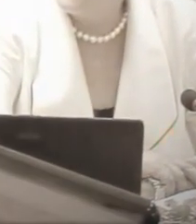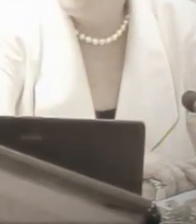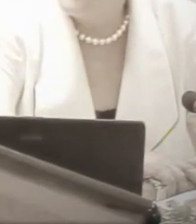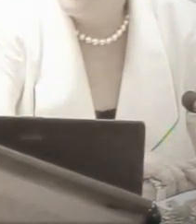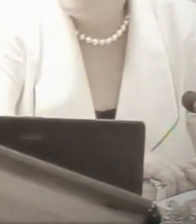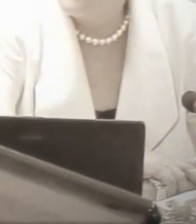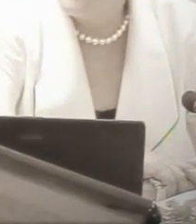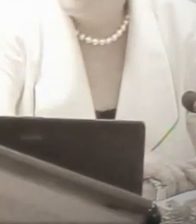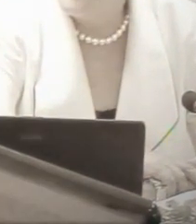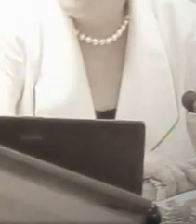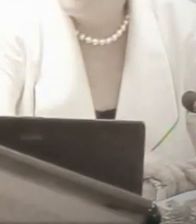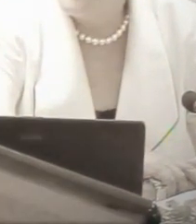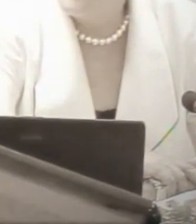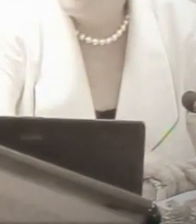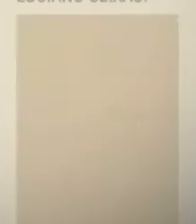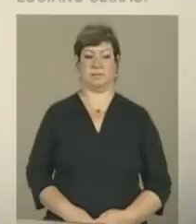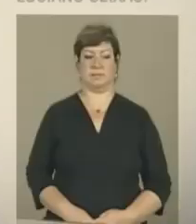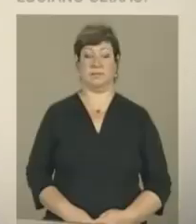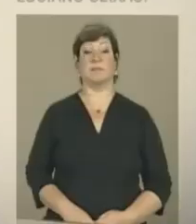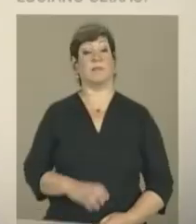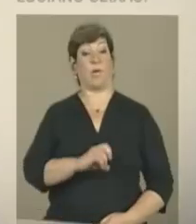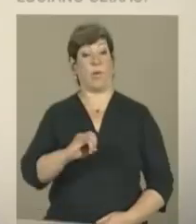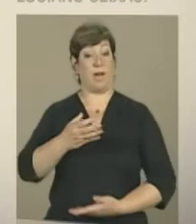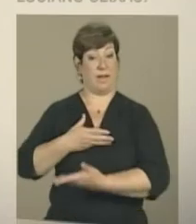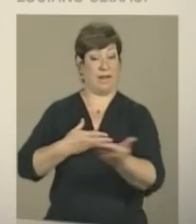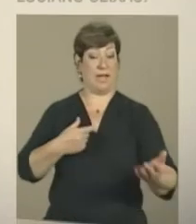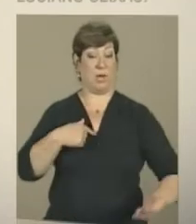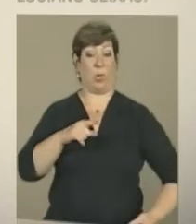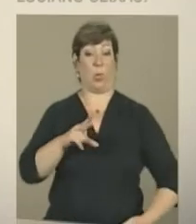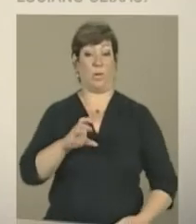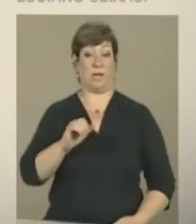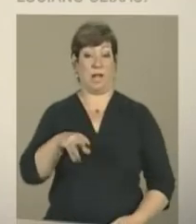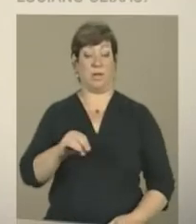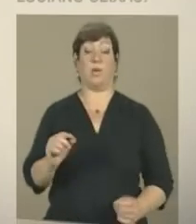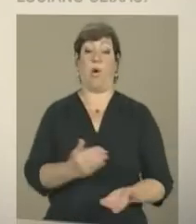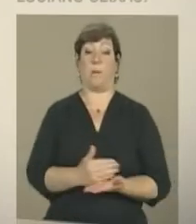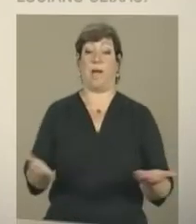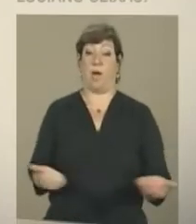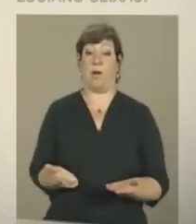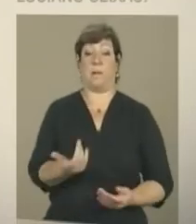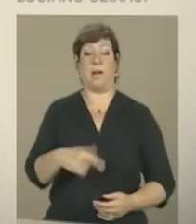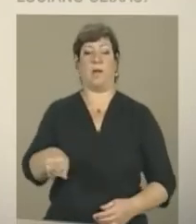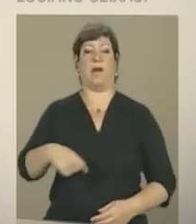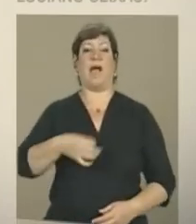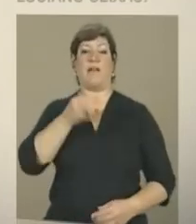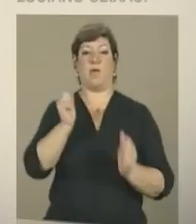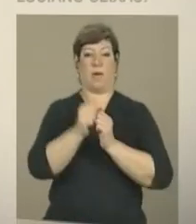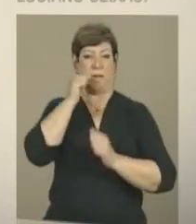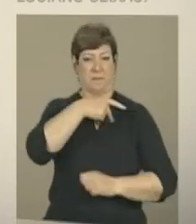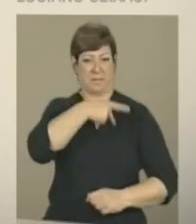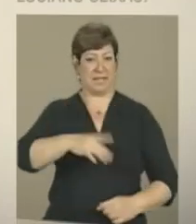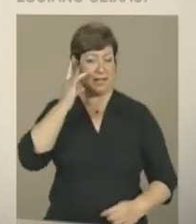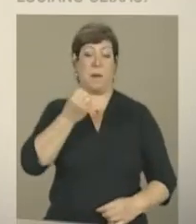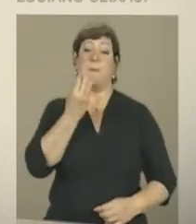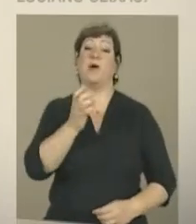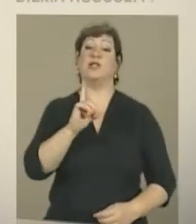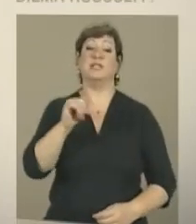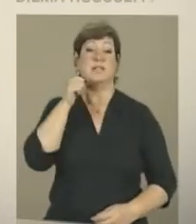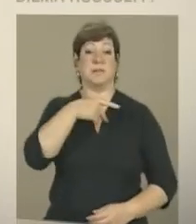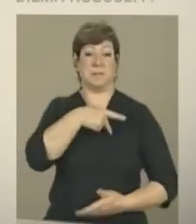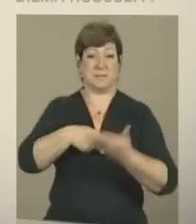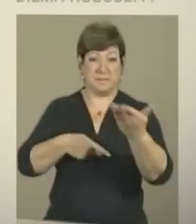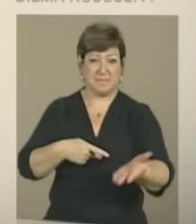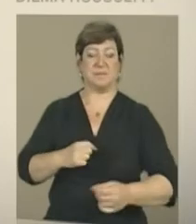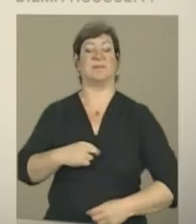café com a Presidenta Olá amigos eu sou Luciano Seixas e começa agora mais um café com a presidenta Dilma Bom dia